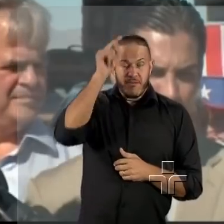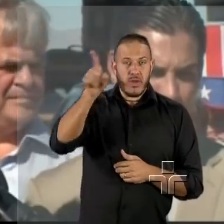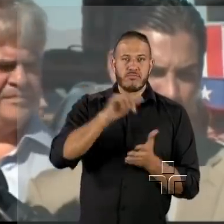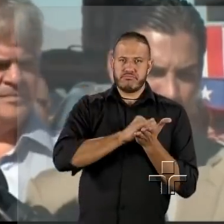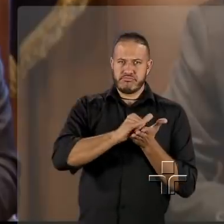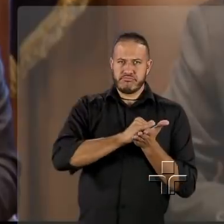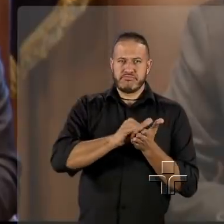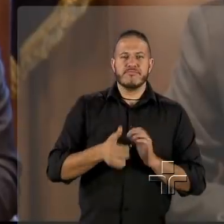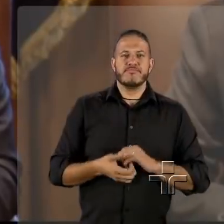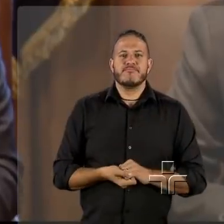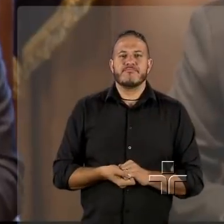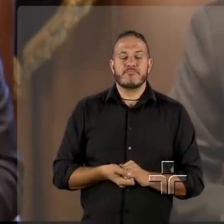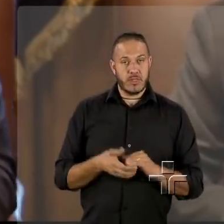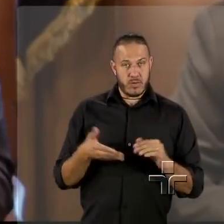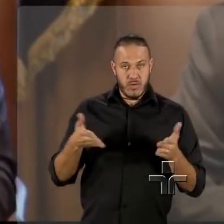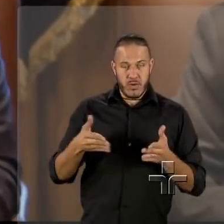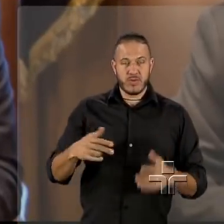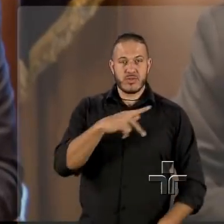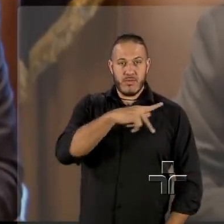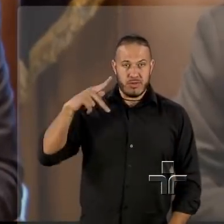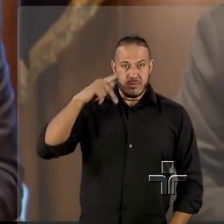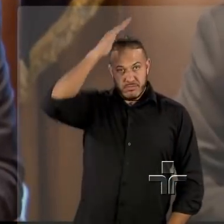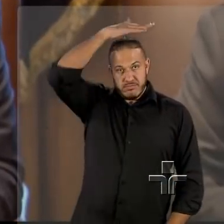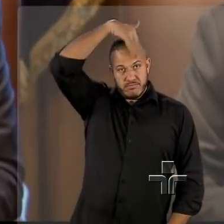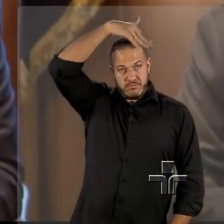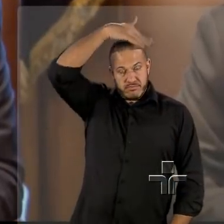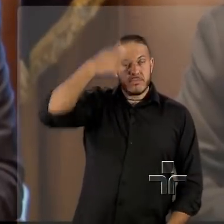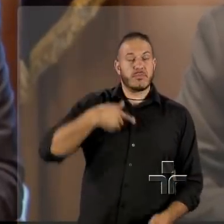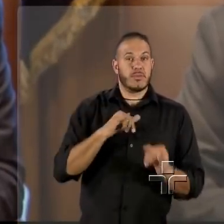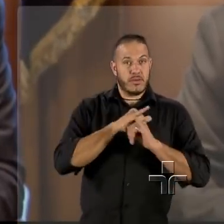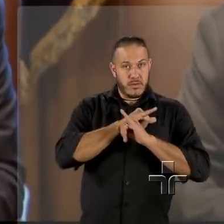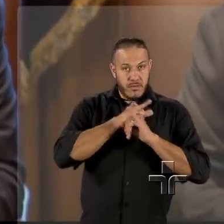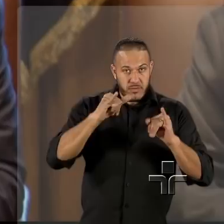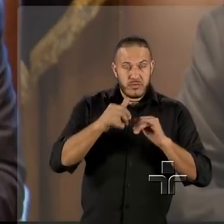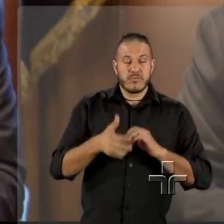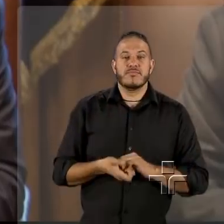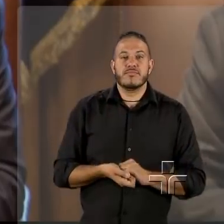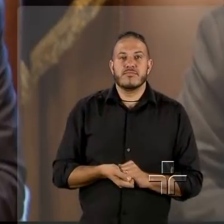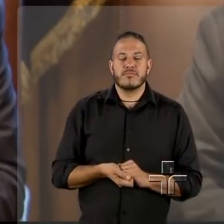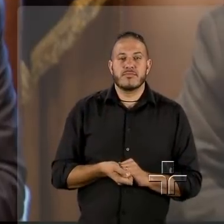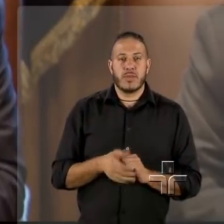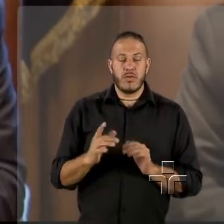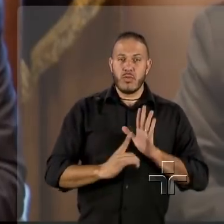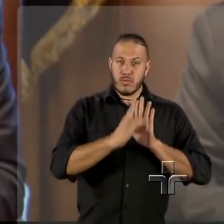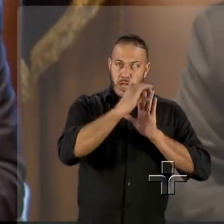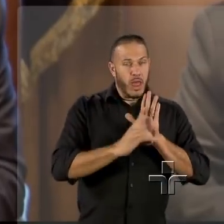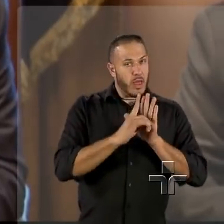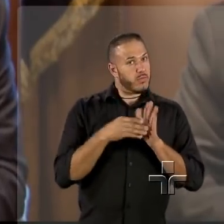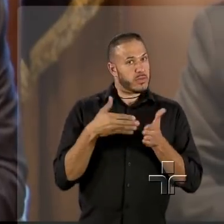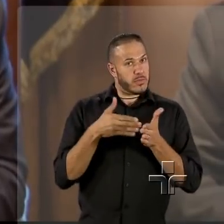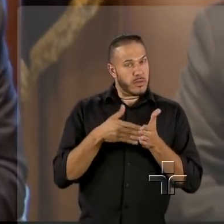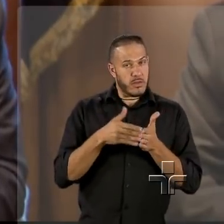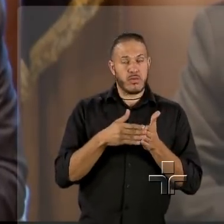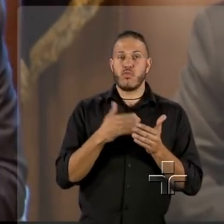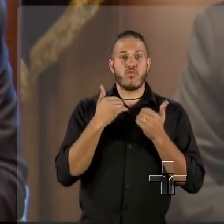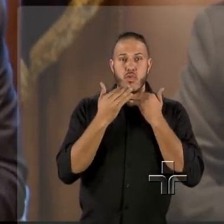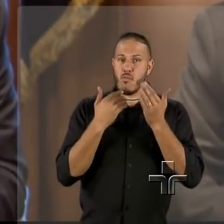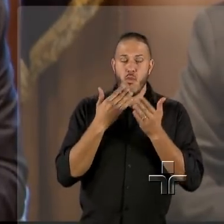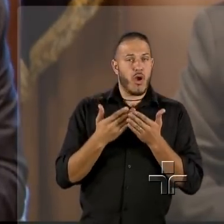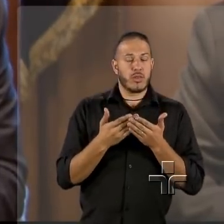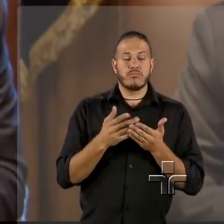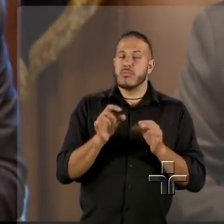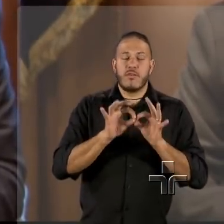detenção. Alisson Valência, de 6 anos, é outro exemplo. A menina foi uma das vozes reconhecidas no